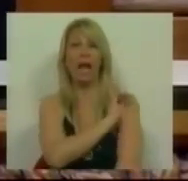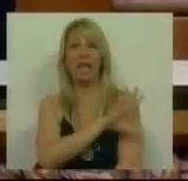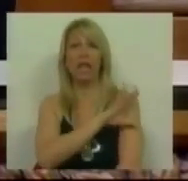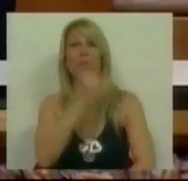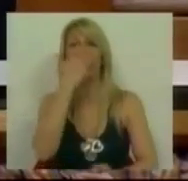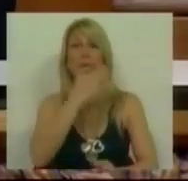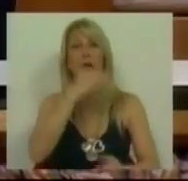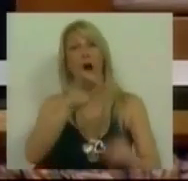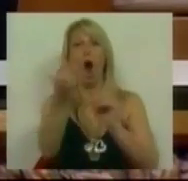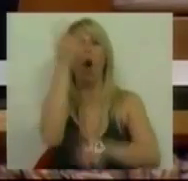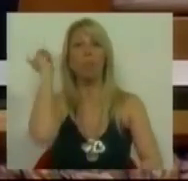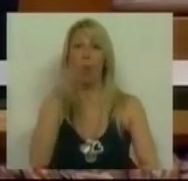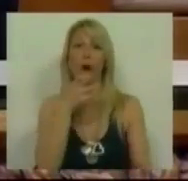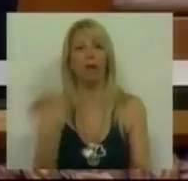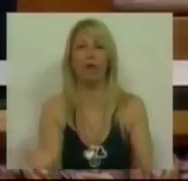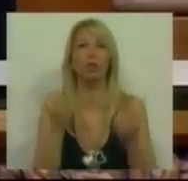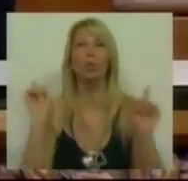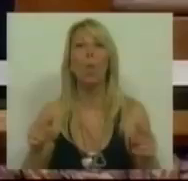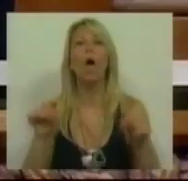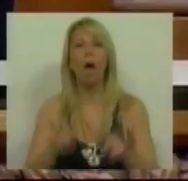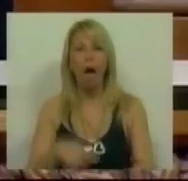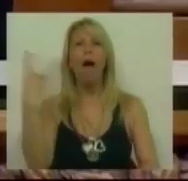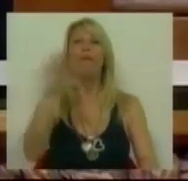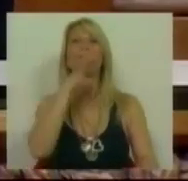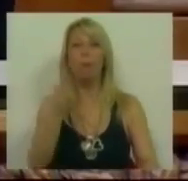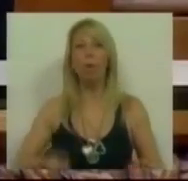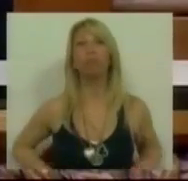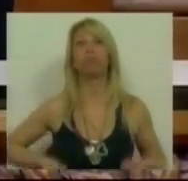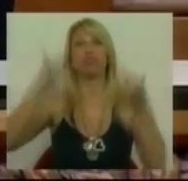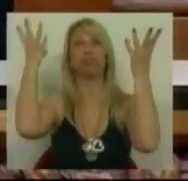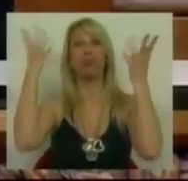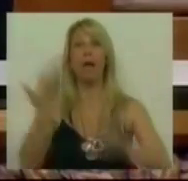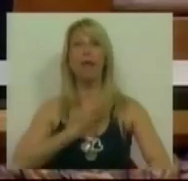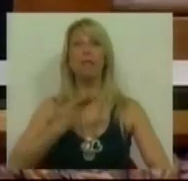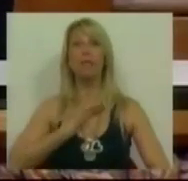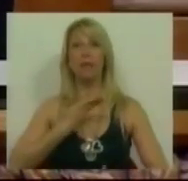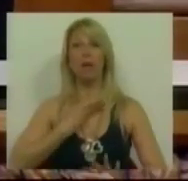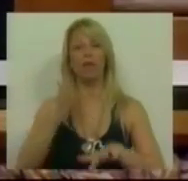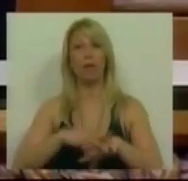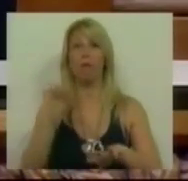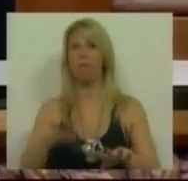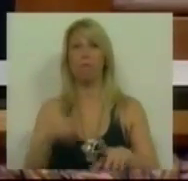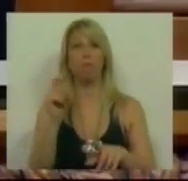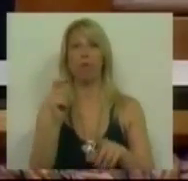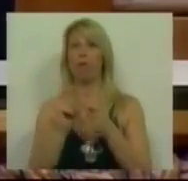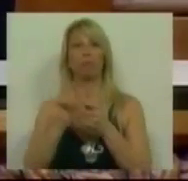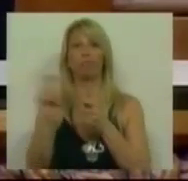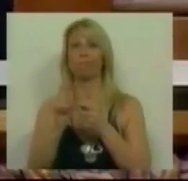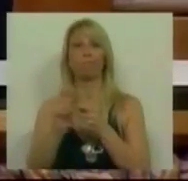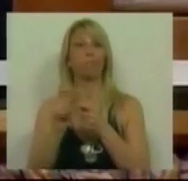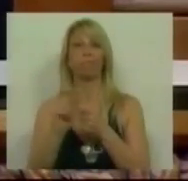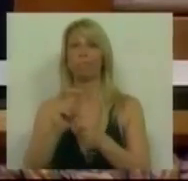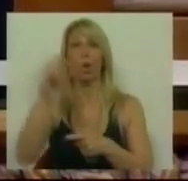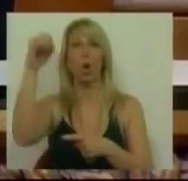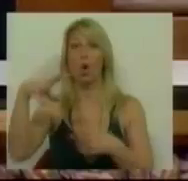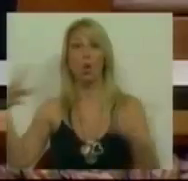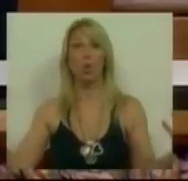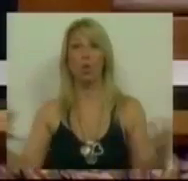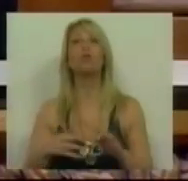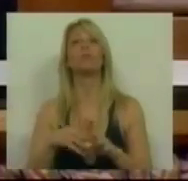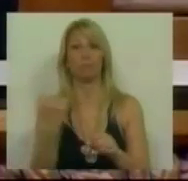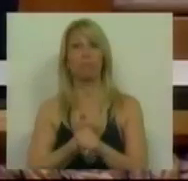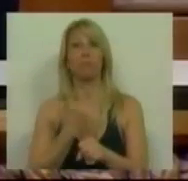Há hoje a multiplicação de famílias a braços com dívidas crescentes no serviço de distribuição da energia. Famílias a quem a EDP já